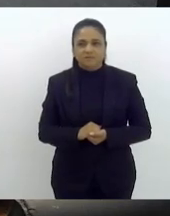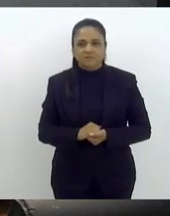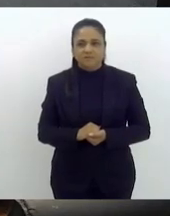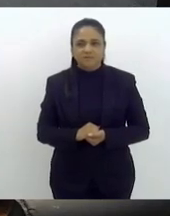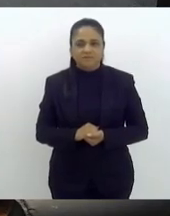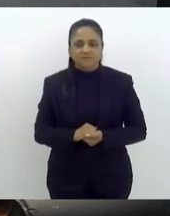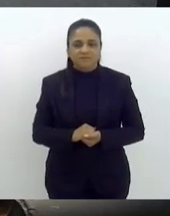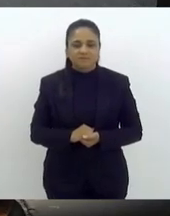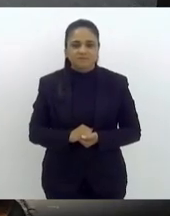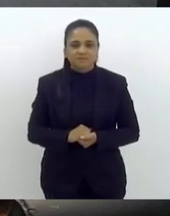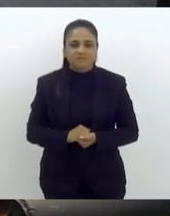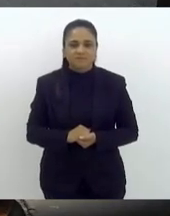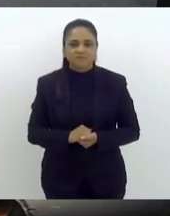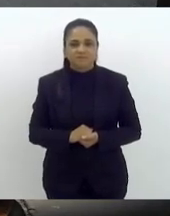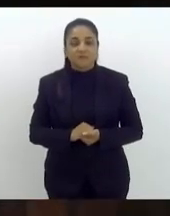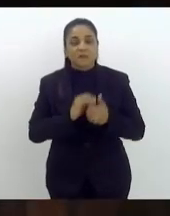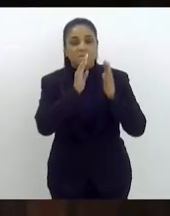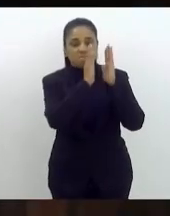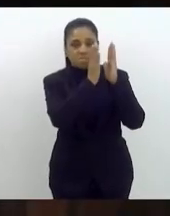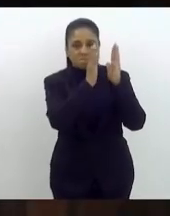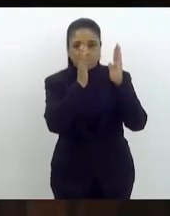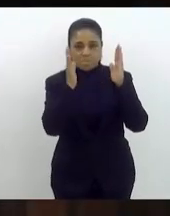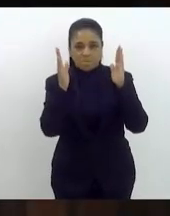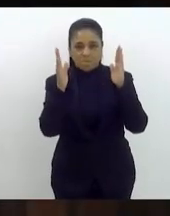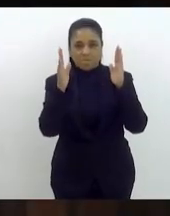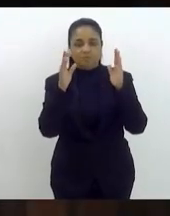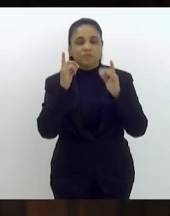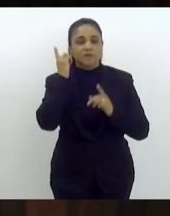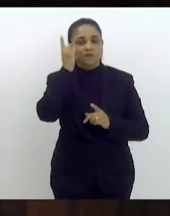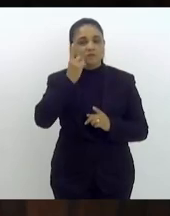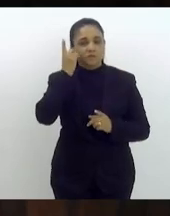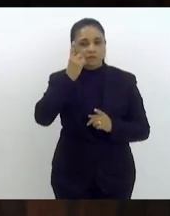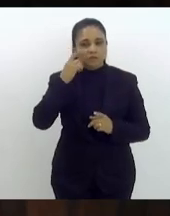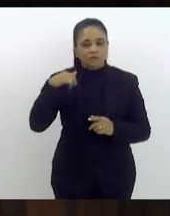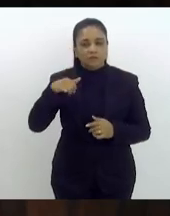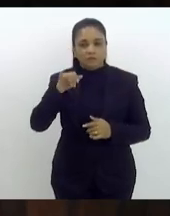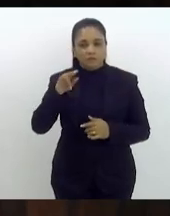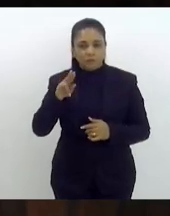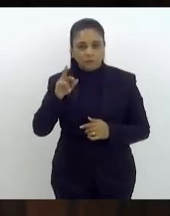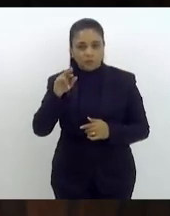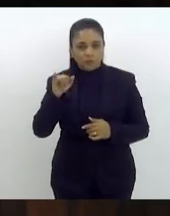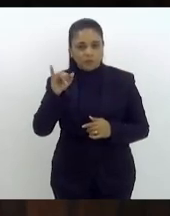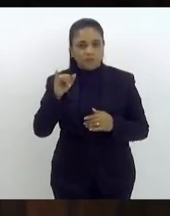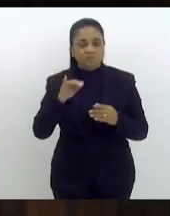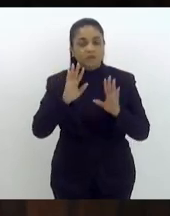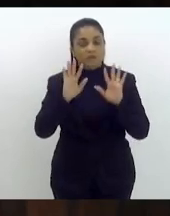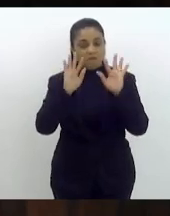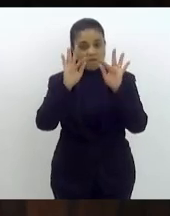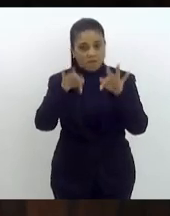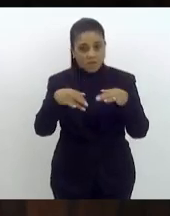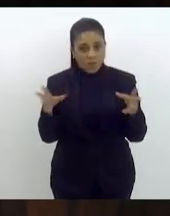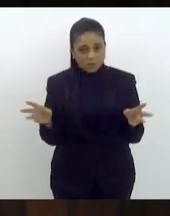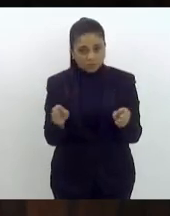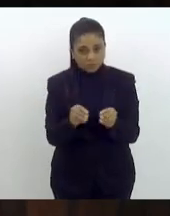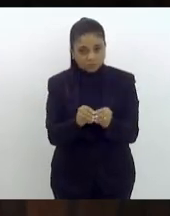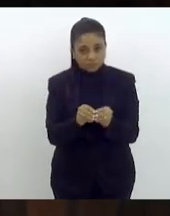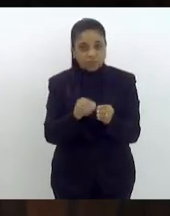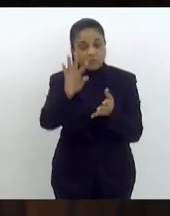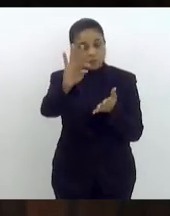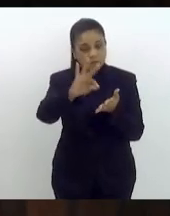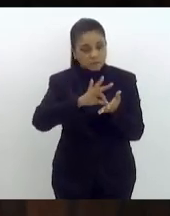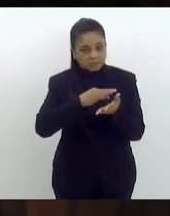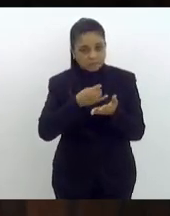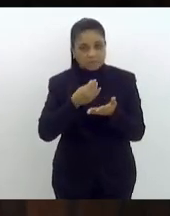então com pela ordem feito aqui pelo Deputado Yuri passamos ao expediente final chamarei os inscritos